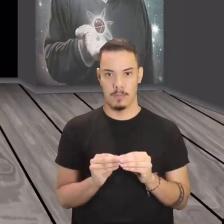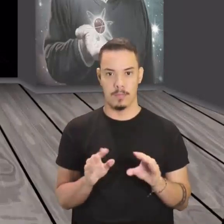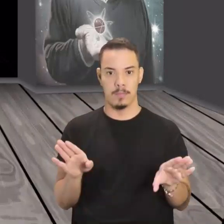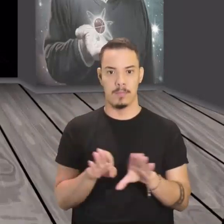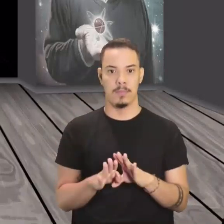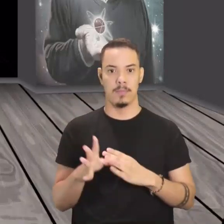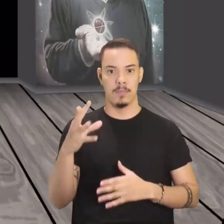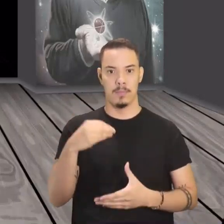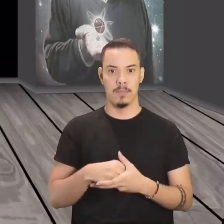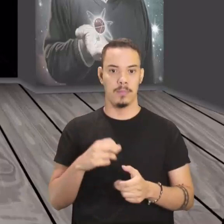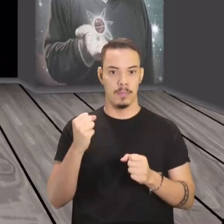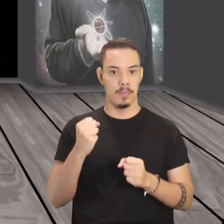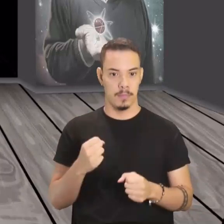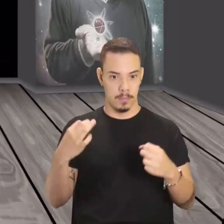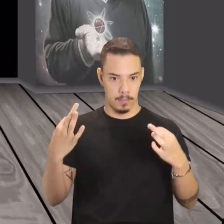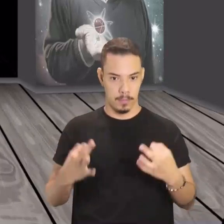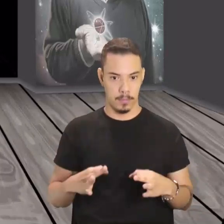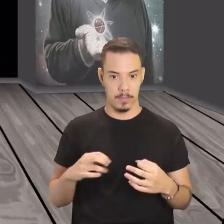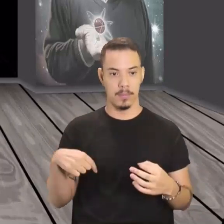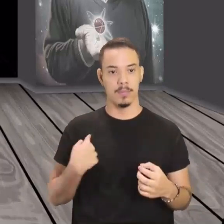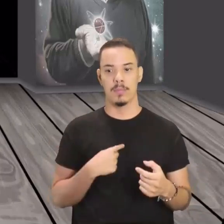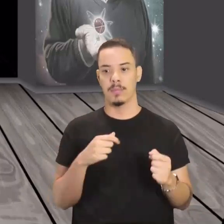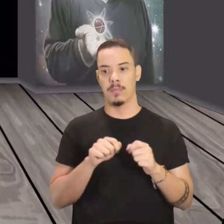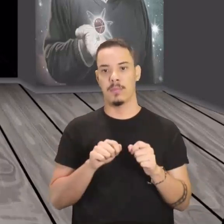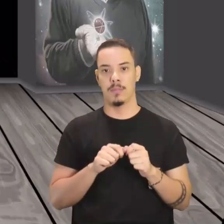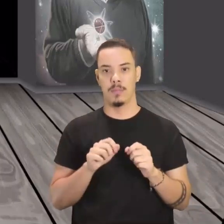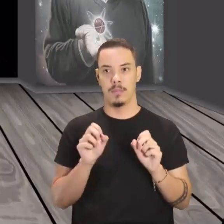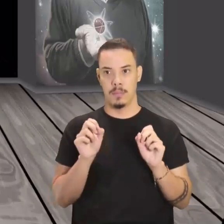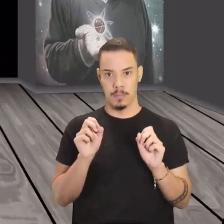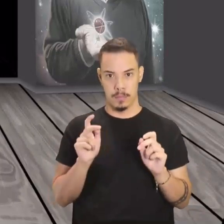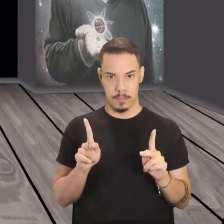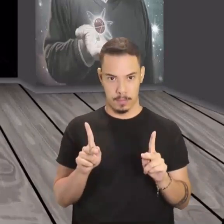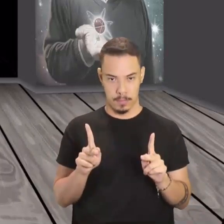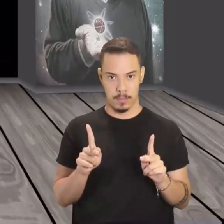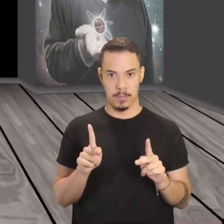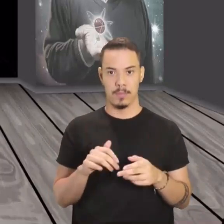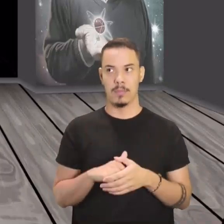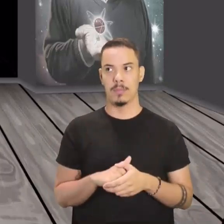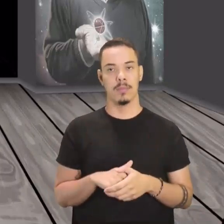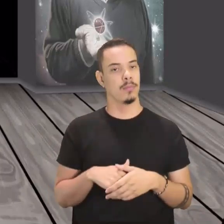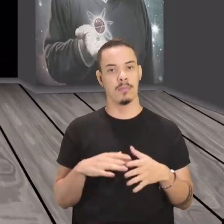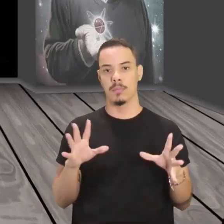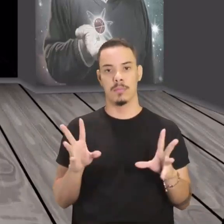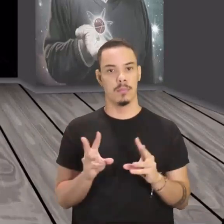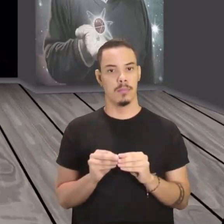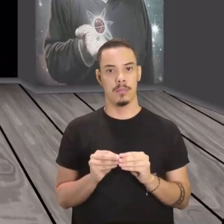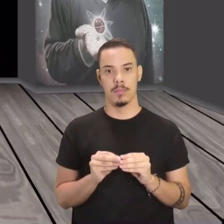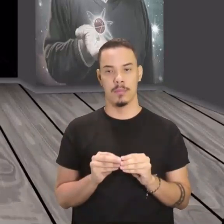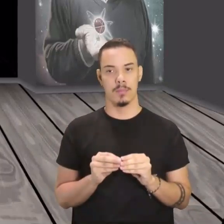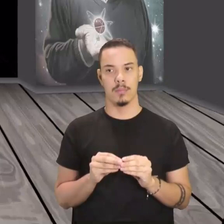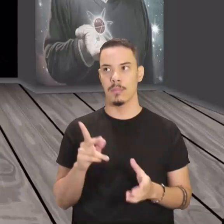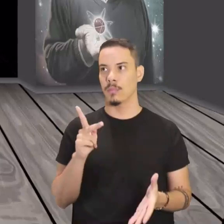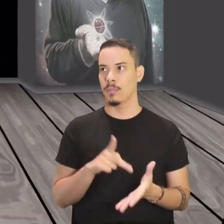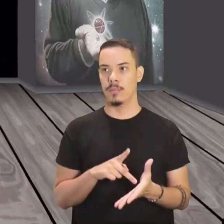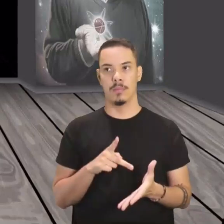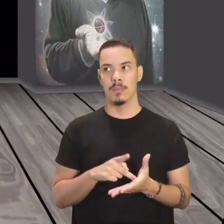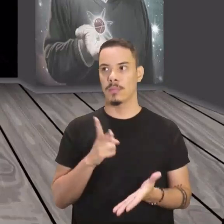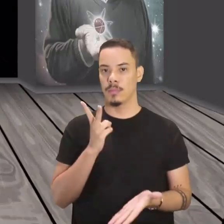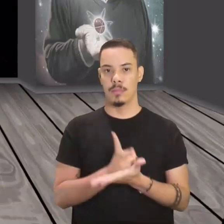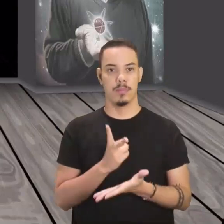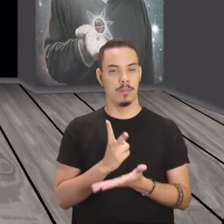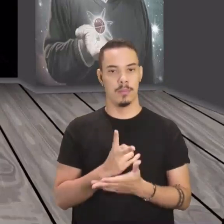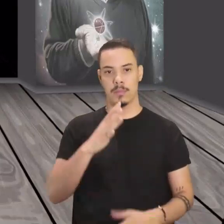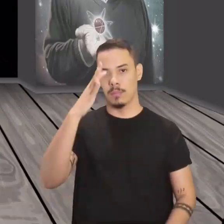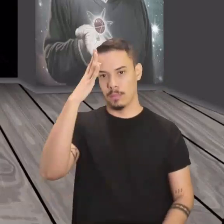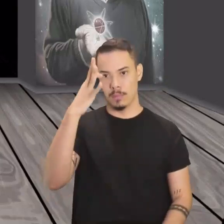numa batida, certo? A gente fez essa comparação. Tranquilo, pessoal? Então, é isso, né, Décio? Na verdade, acho que entender